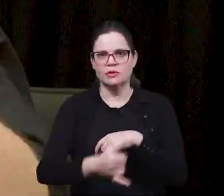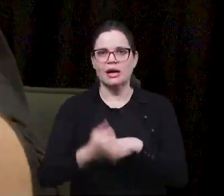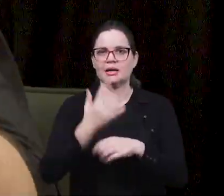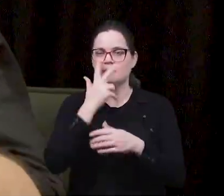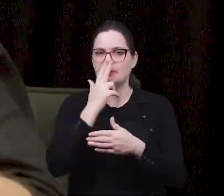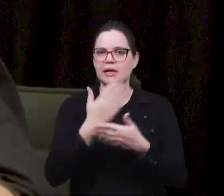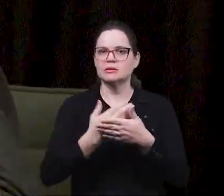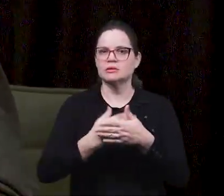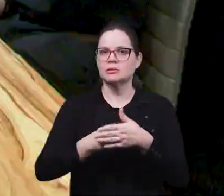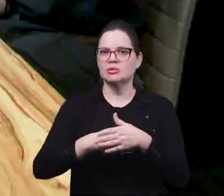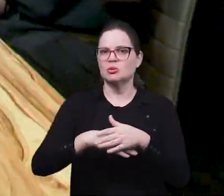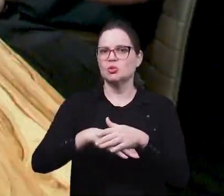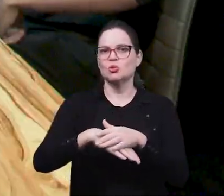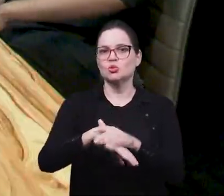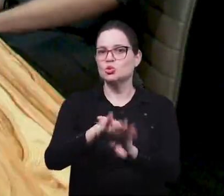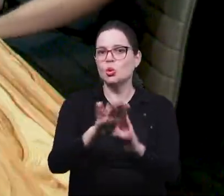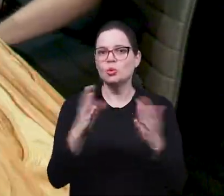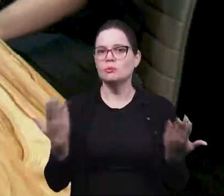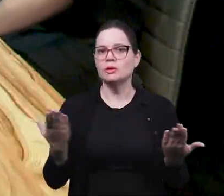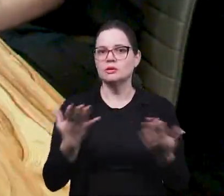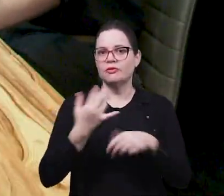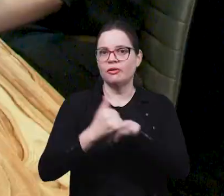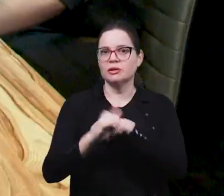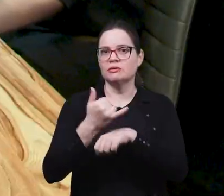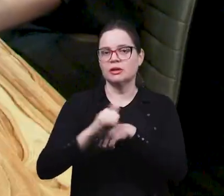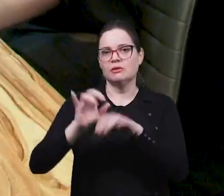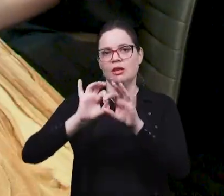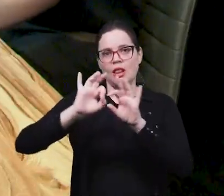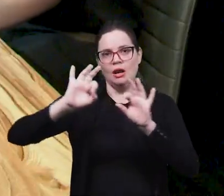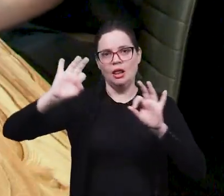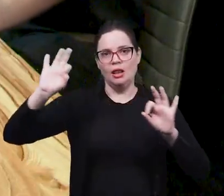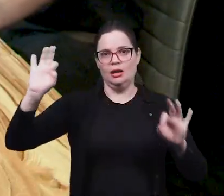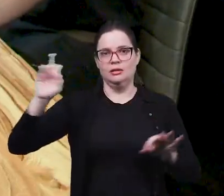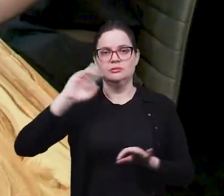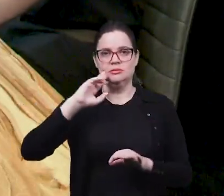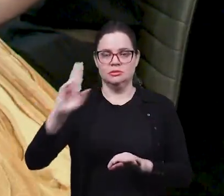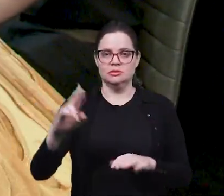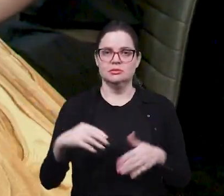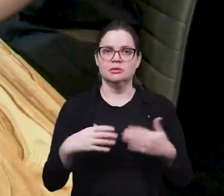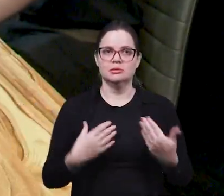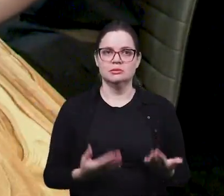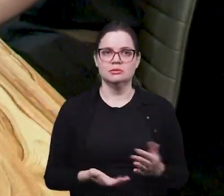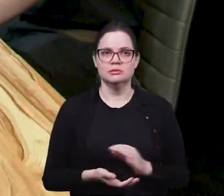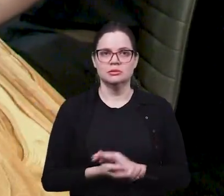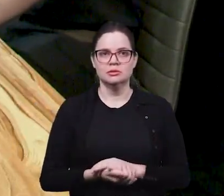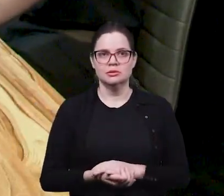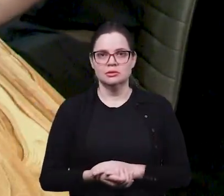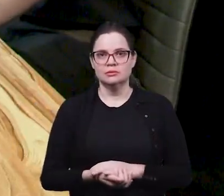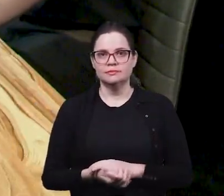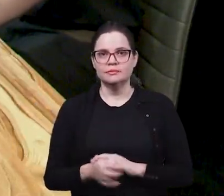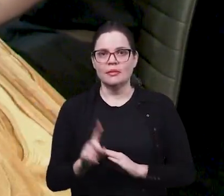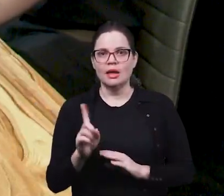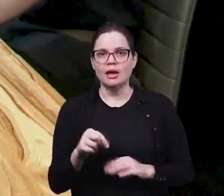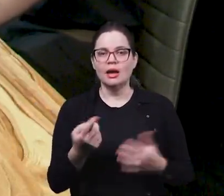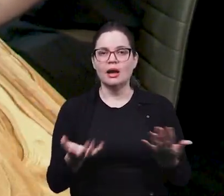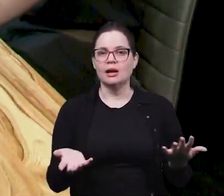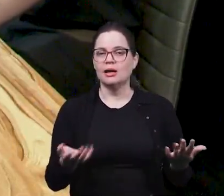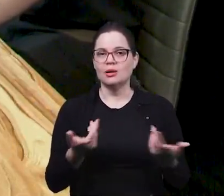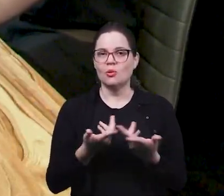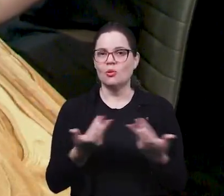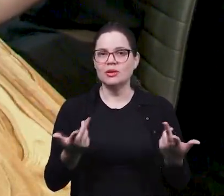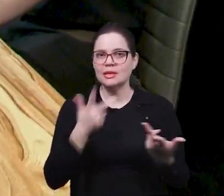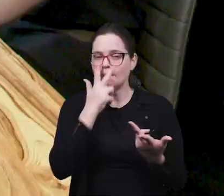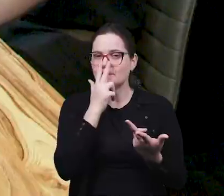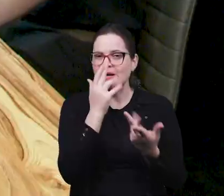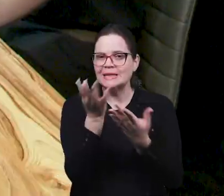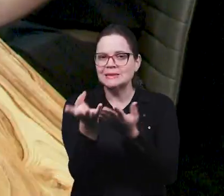o costume de faltar culto. Tá cada vez mais distante da presença do Senhor. Exatamente. É algo muito sutil. O adversário, ele age de forma